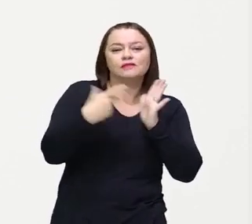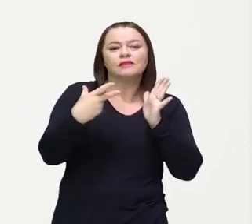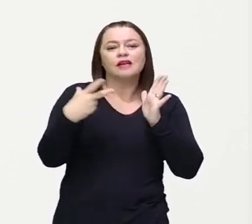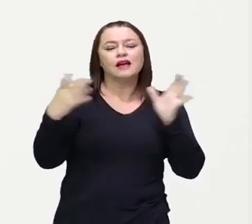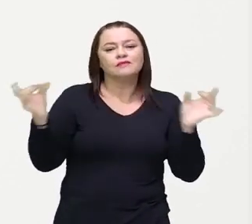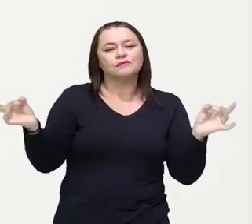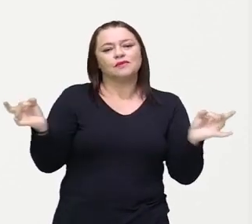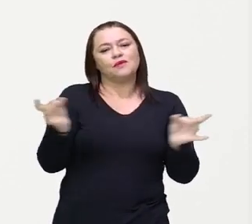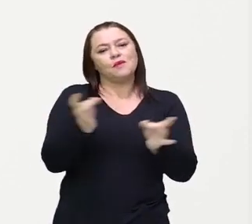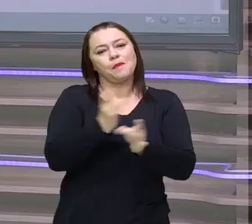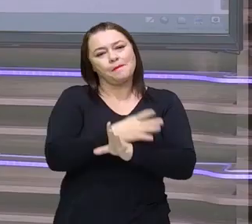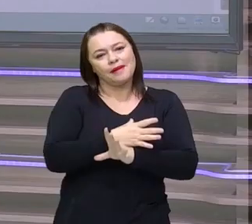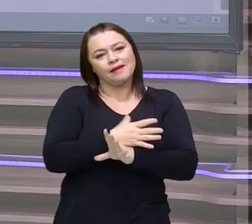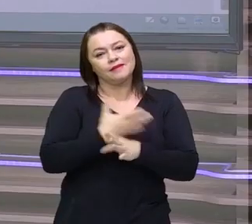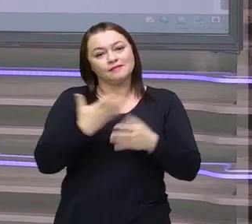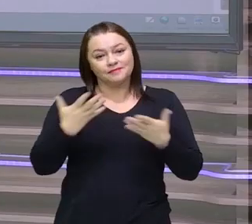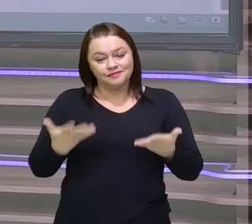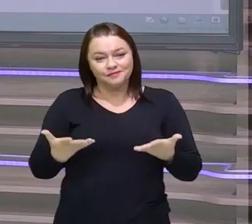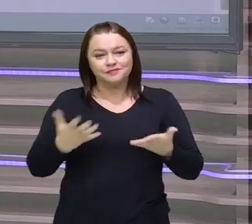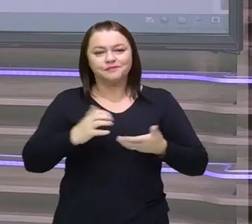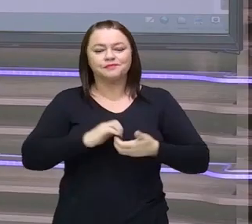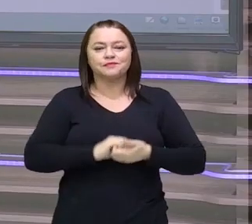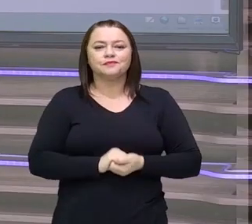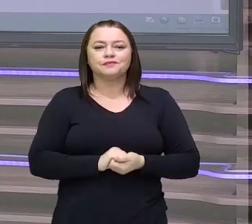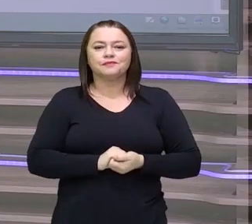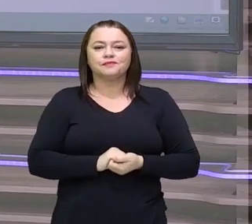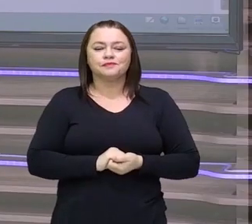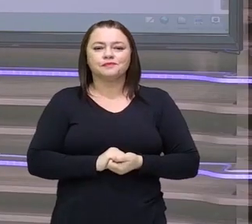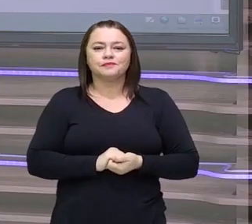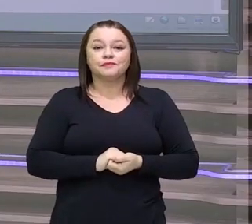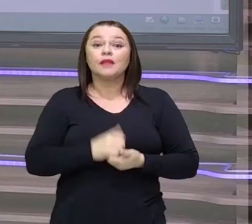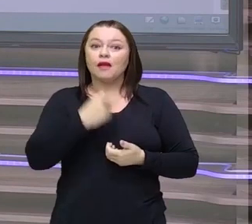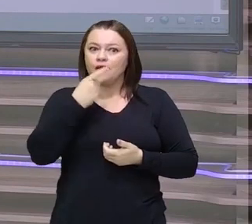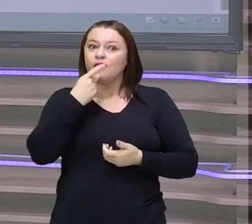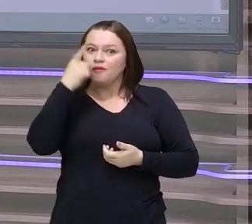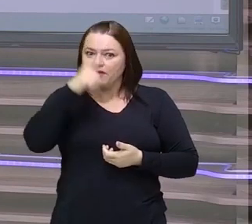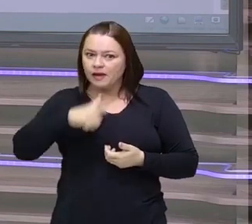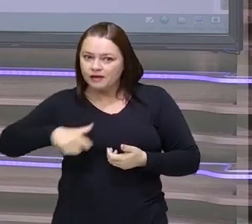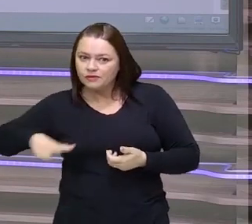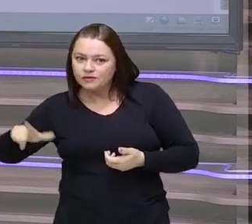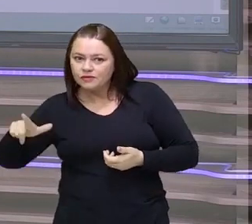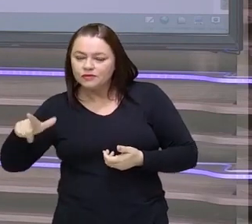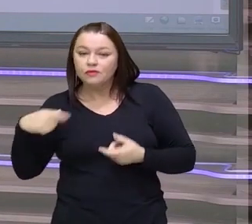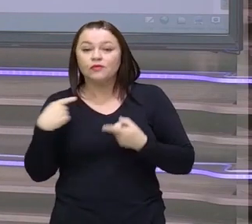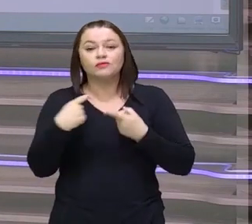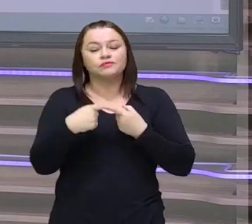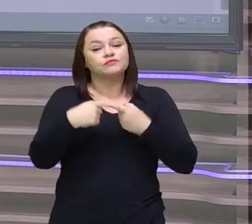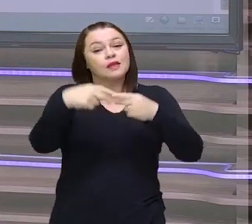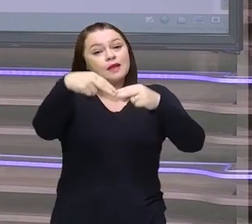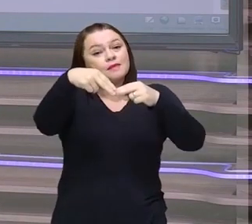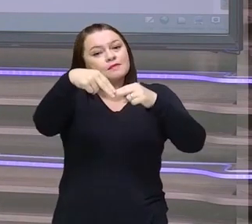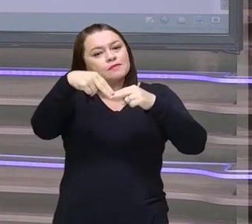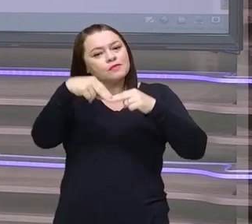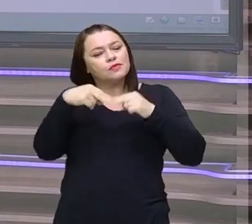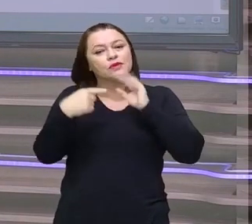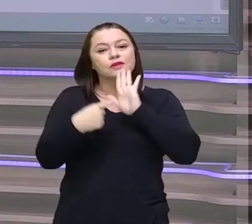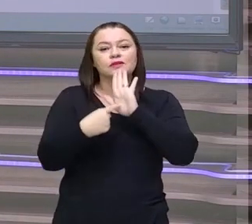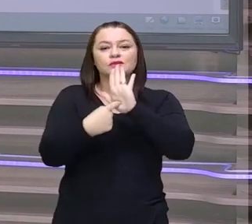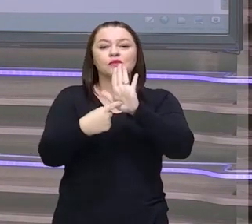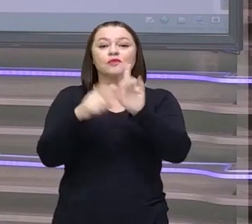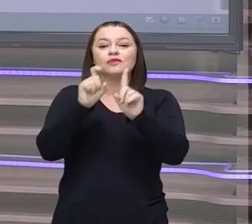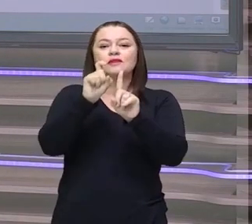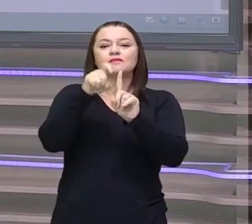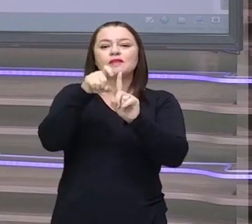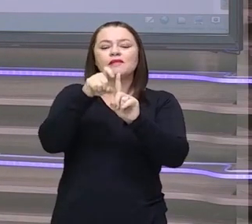Completo. Vou falar mais uma vez. Por isso, eu ilustrei a fábula